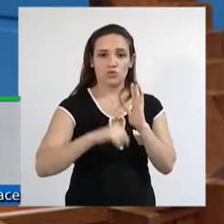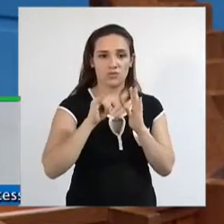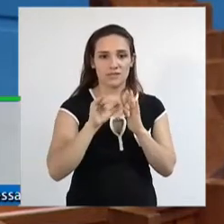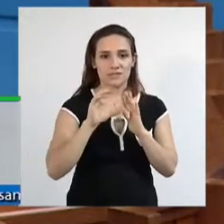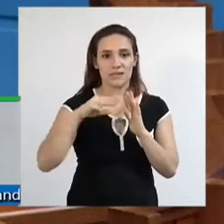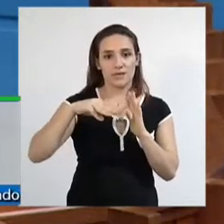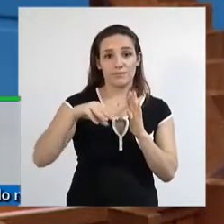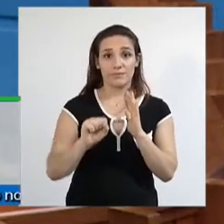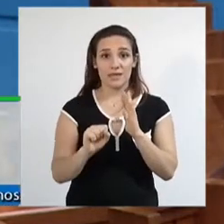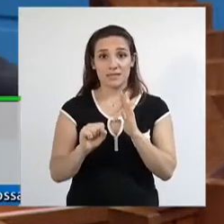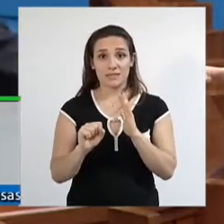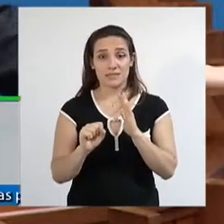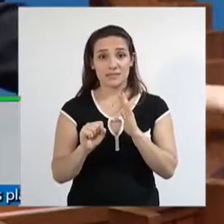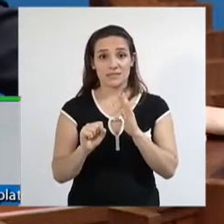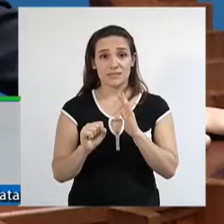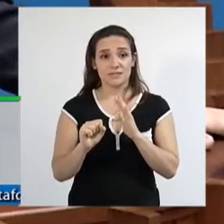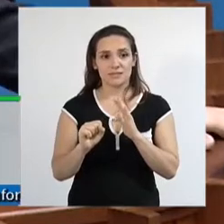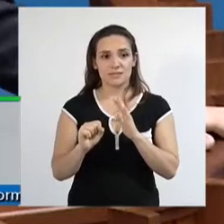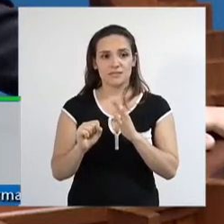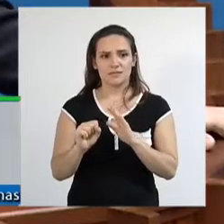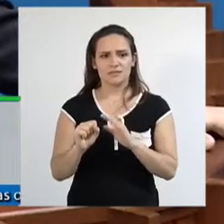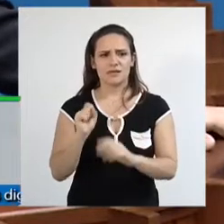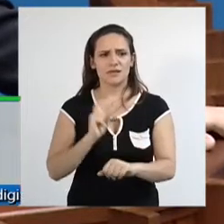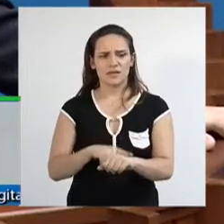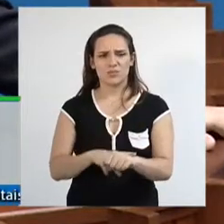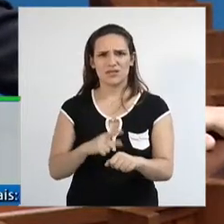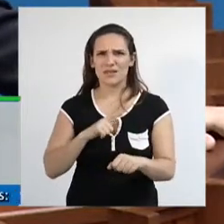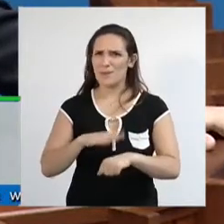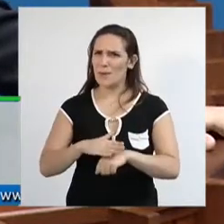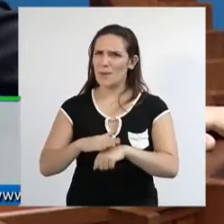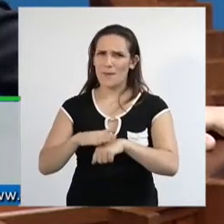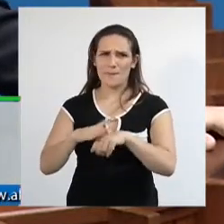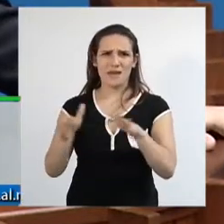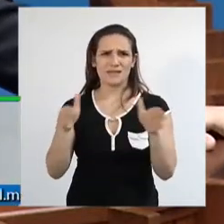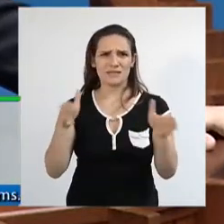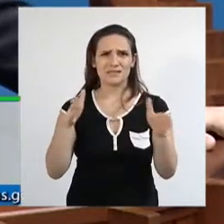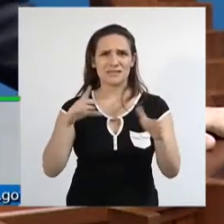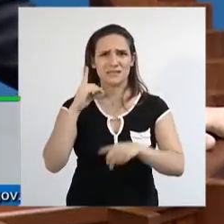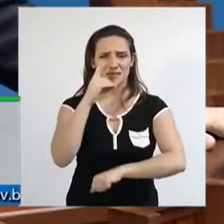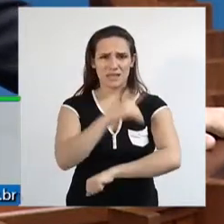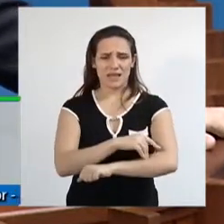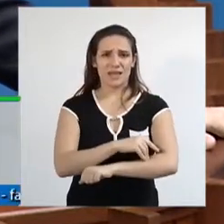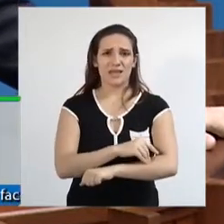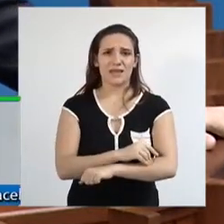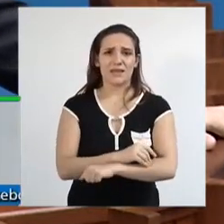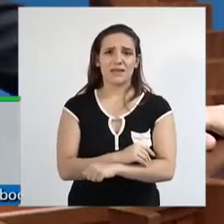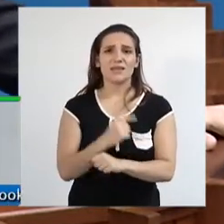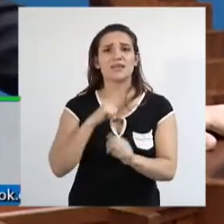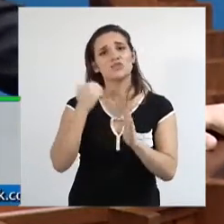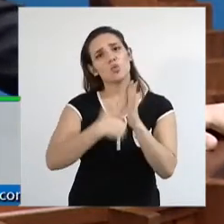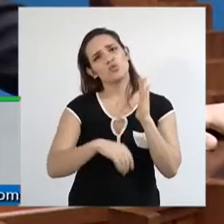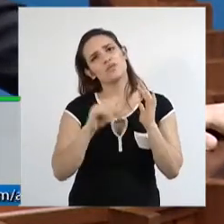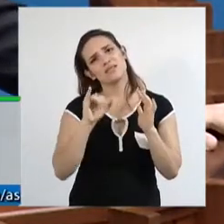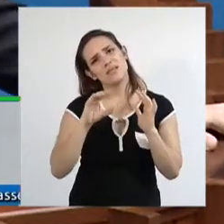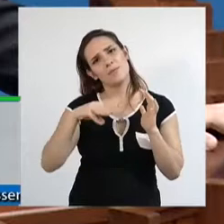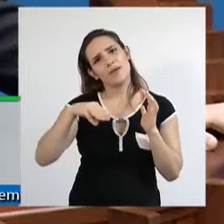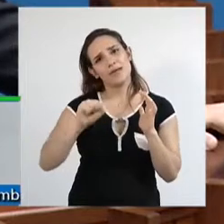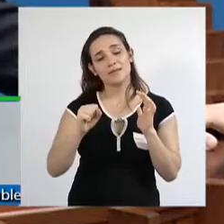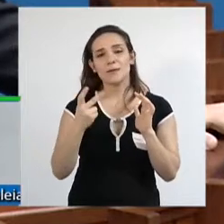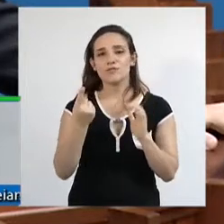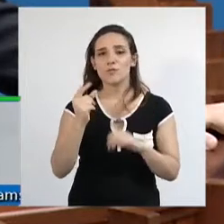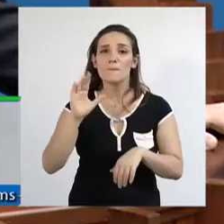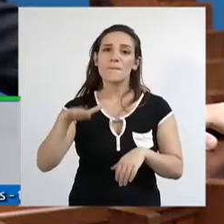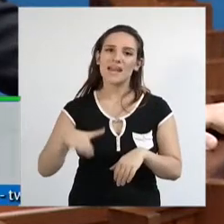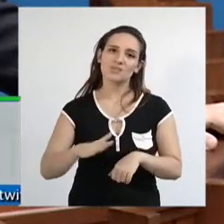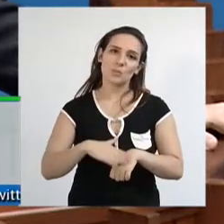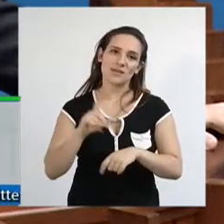ICMS, apenas nos períodos de surto para repelente, é porque é a maneira que,